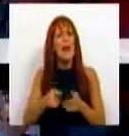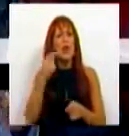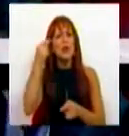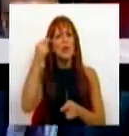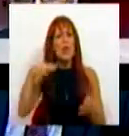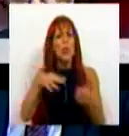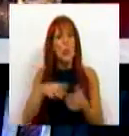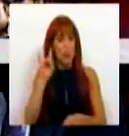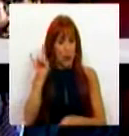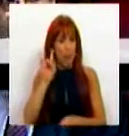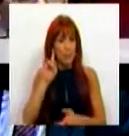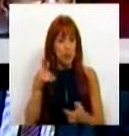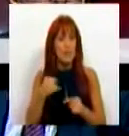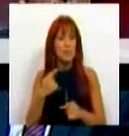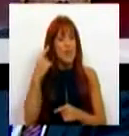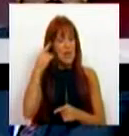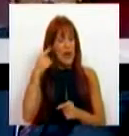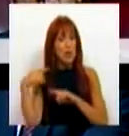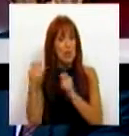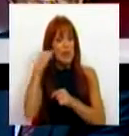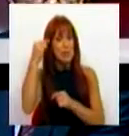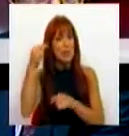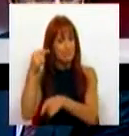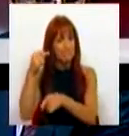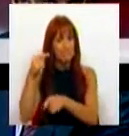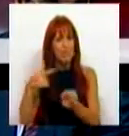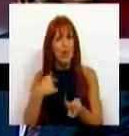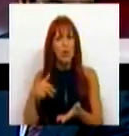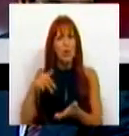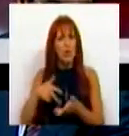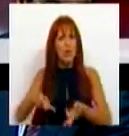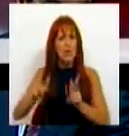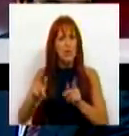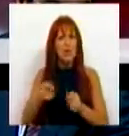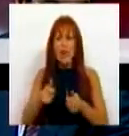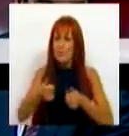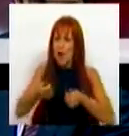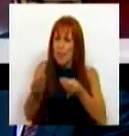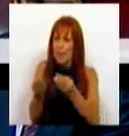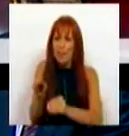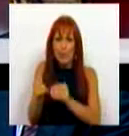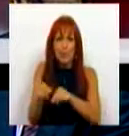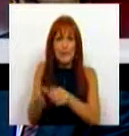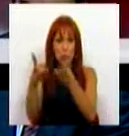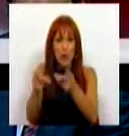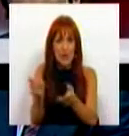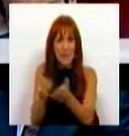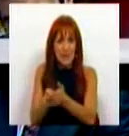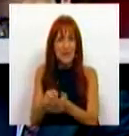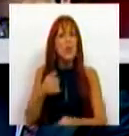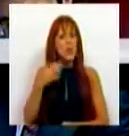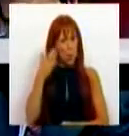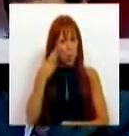conta é uma questão interessante para considerar no debate da especialidade, onde estaremos abertos a muitas melhorias neste orçamento e que